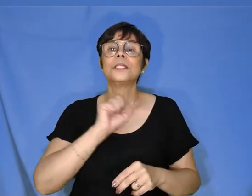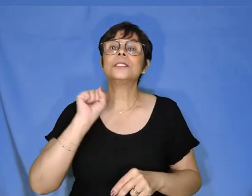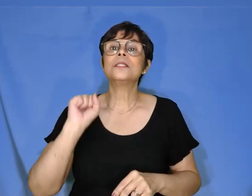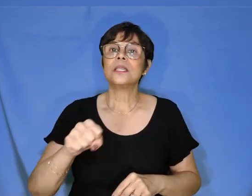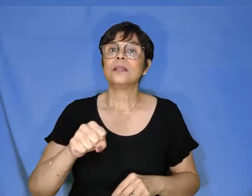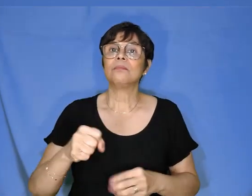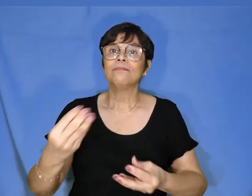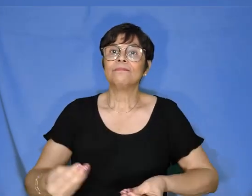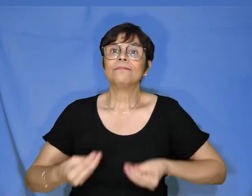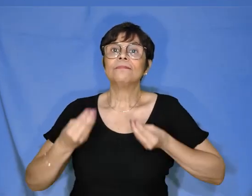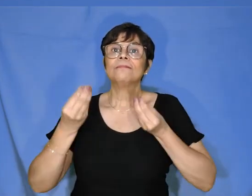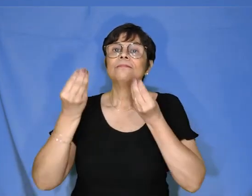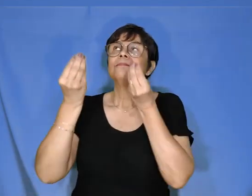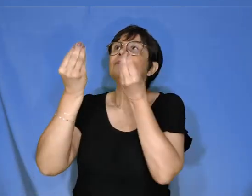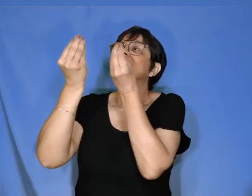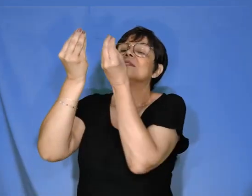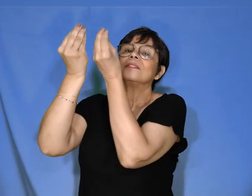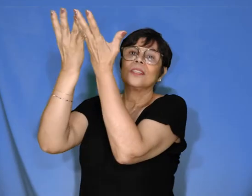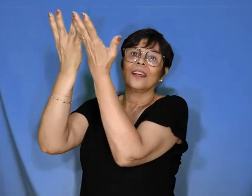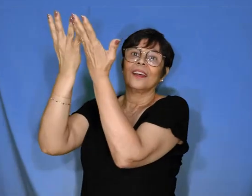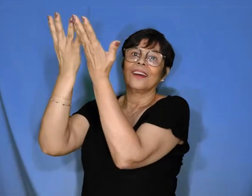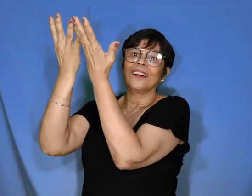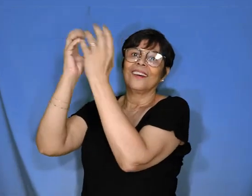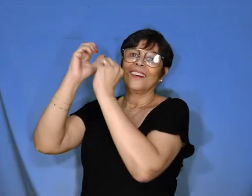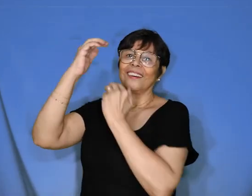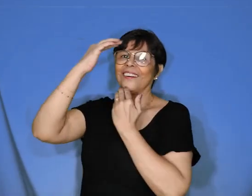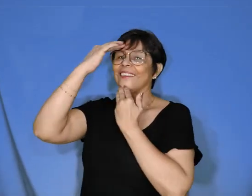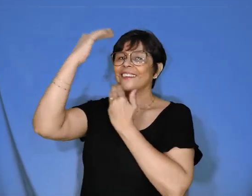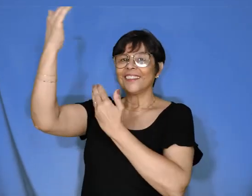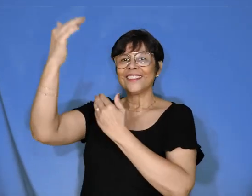em Tessalonicenses diz tudo. É a mesma coisa.